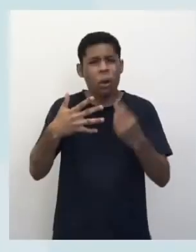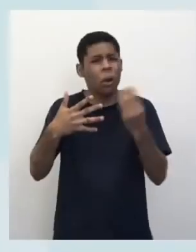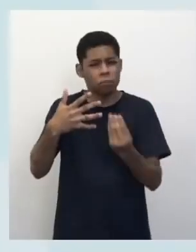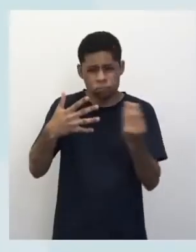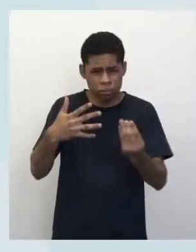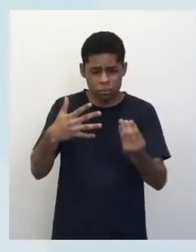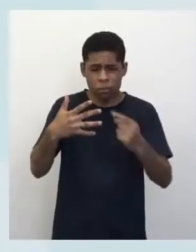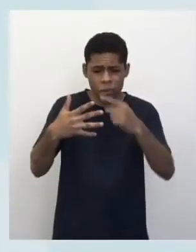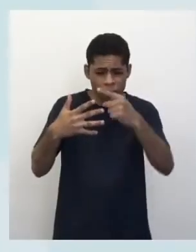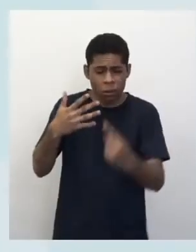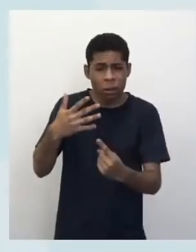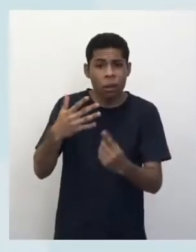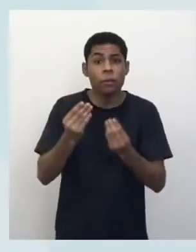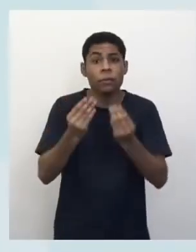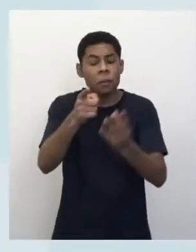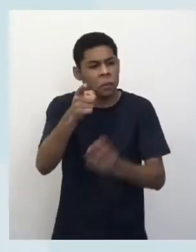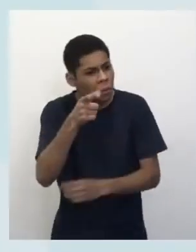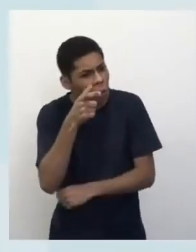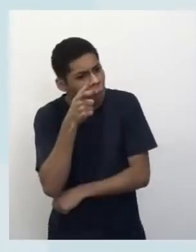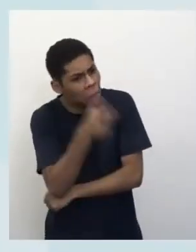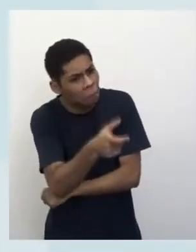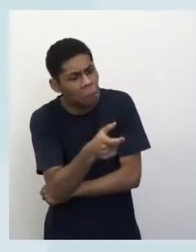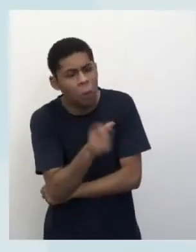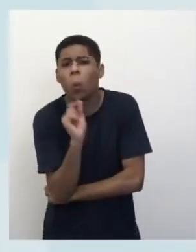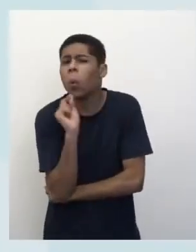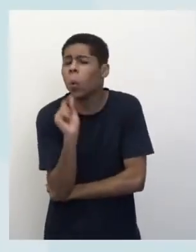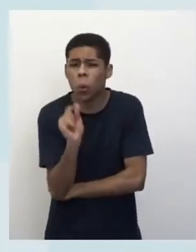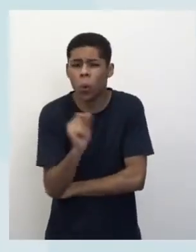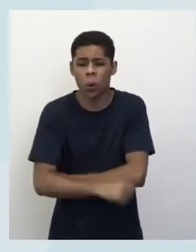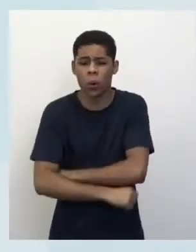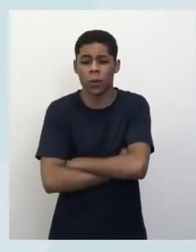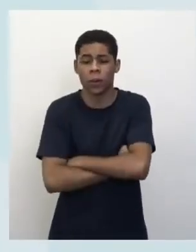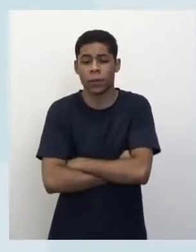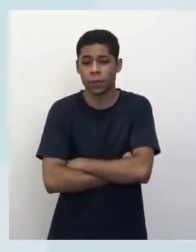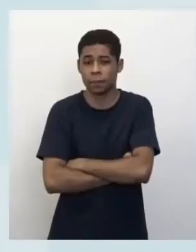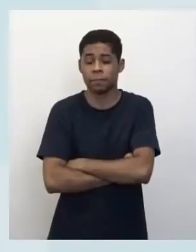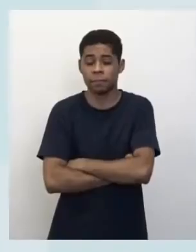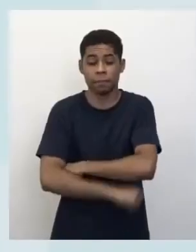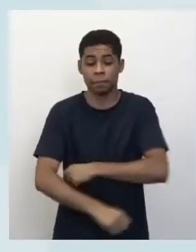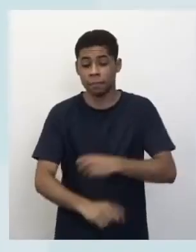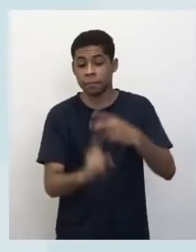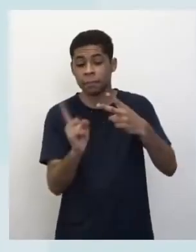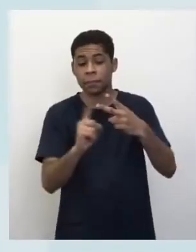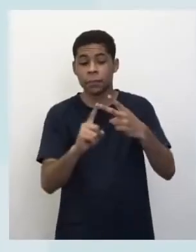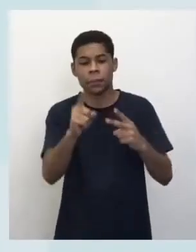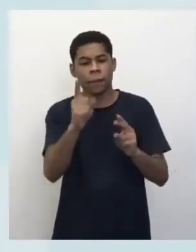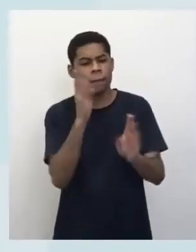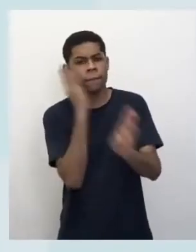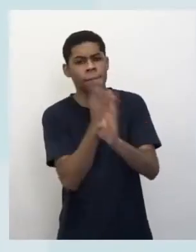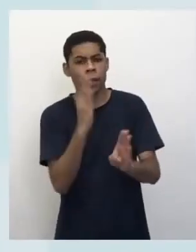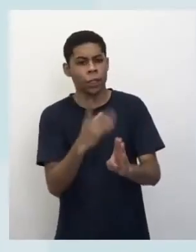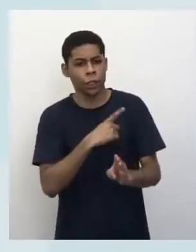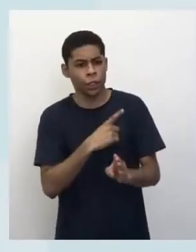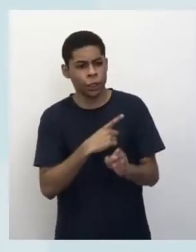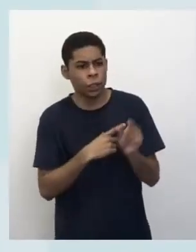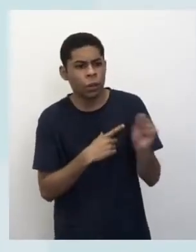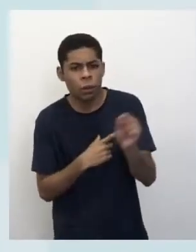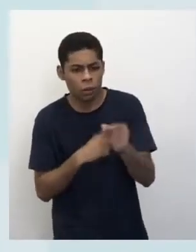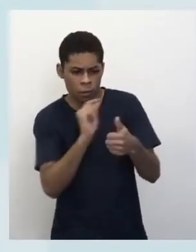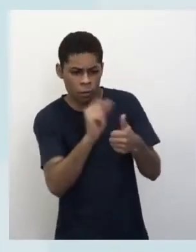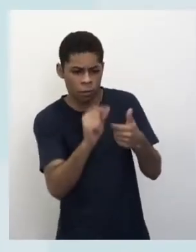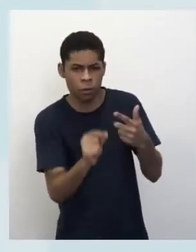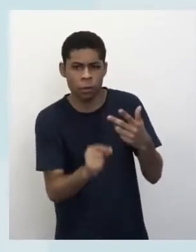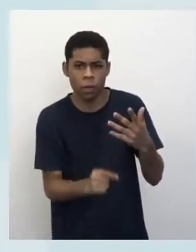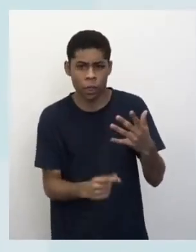que lhe chamou a atenção? E na 2 já, você identificou os elementos da narrativa?